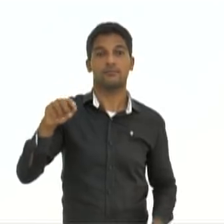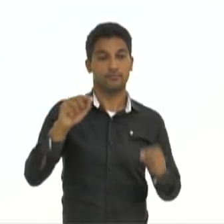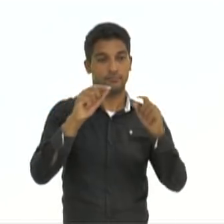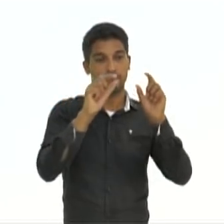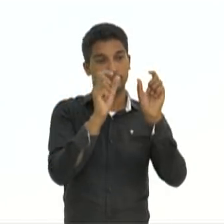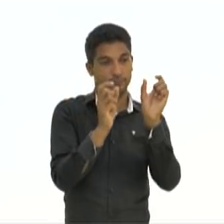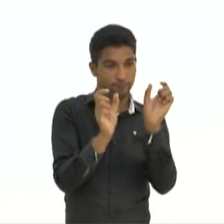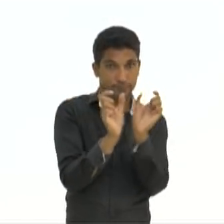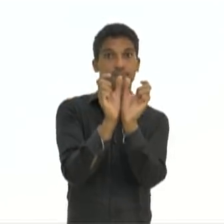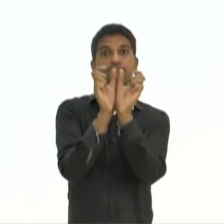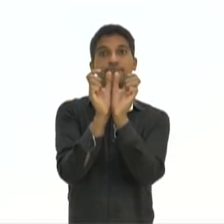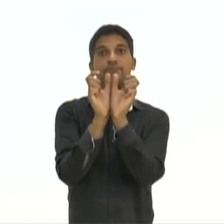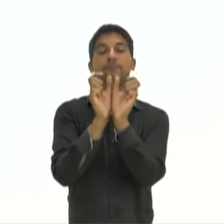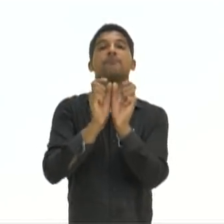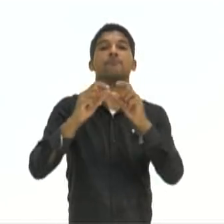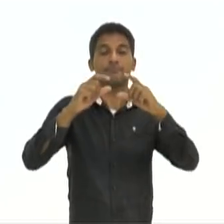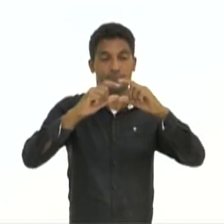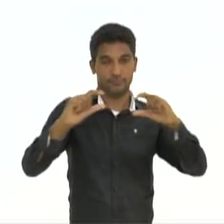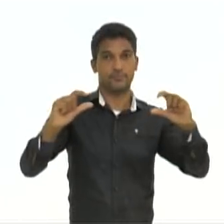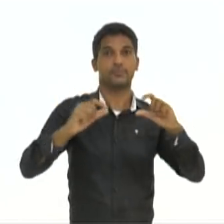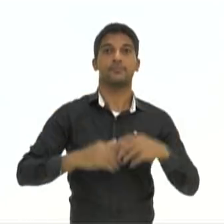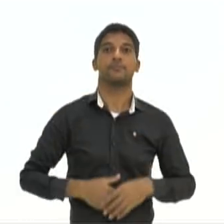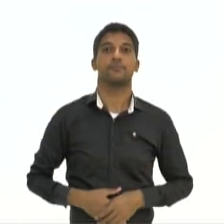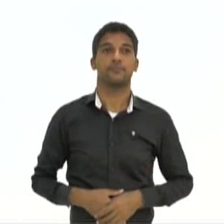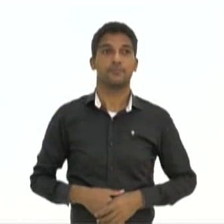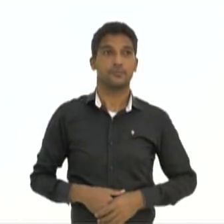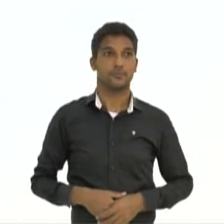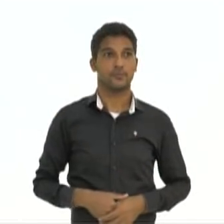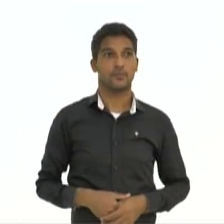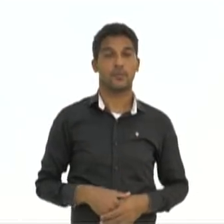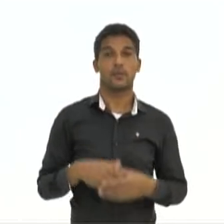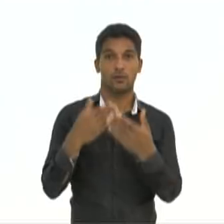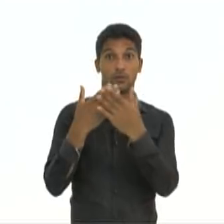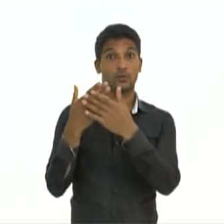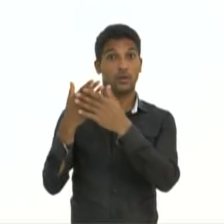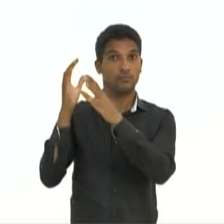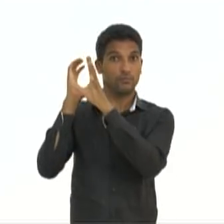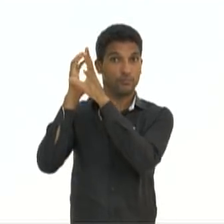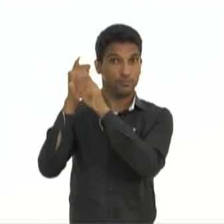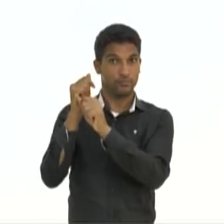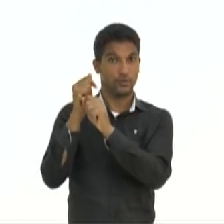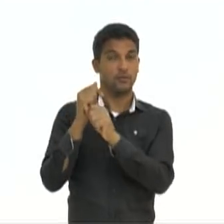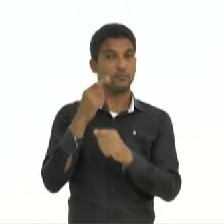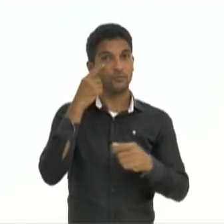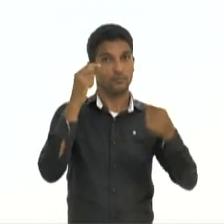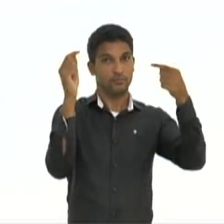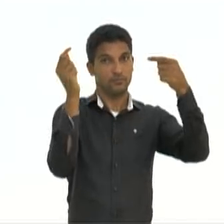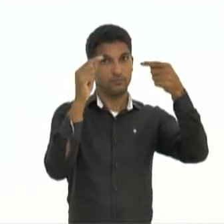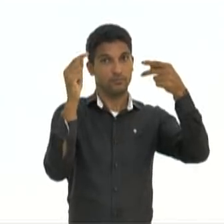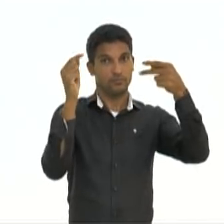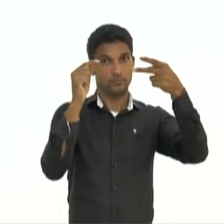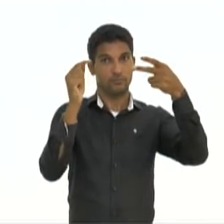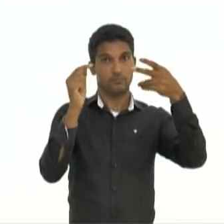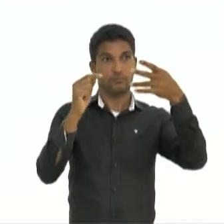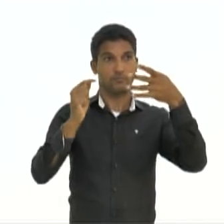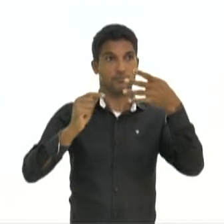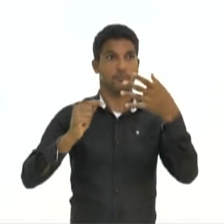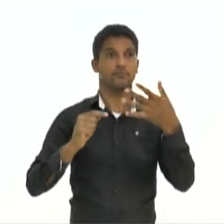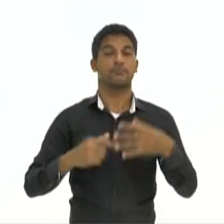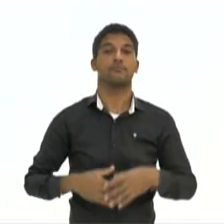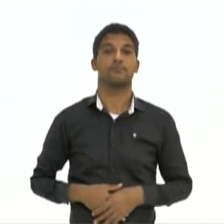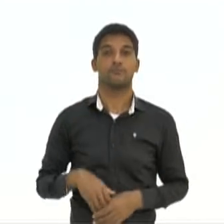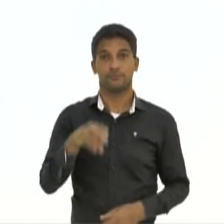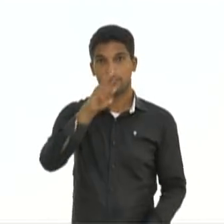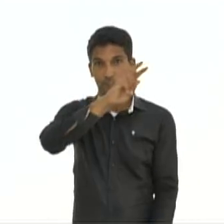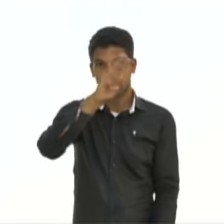tirinha. Vimos, né, a questão dos períodos compostos, dos períodos simples, fizemos o reconhecimento de uma oração coordenada,